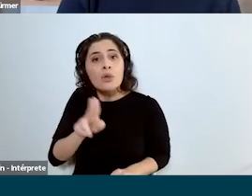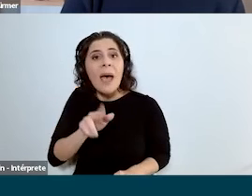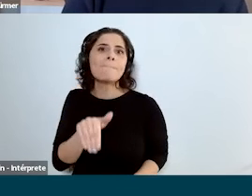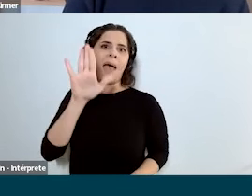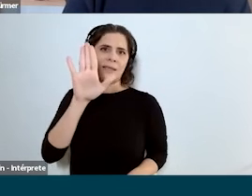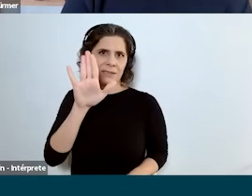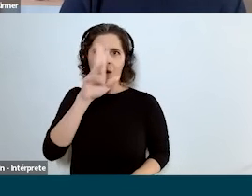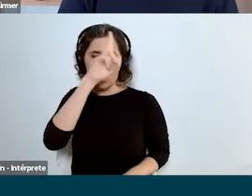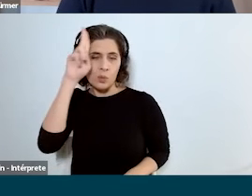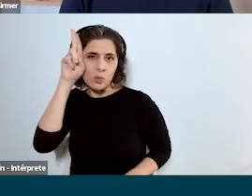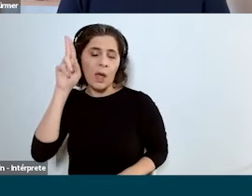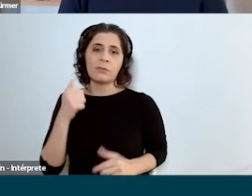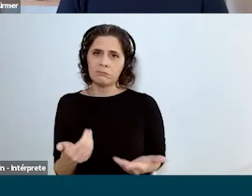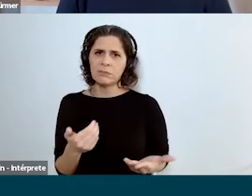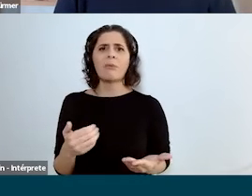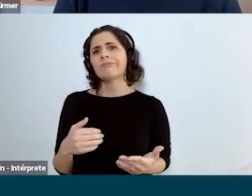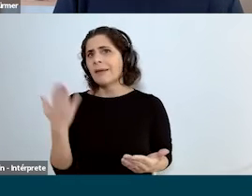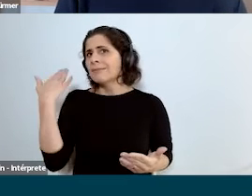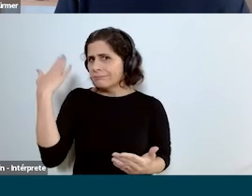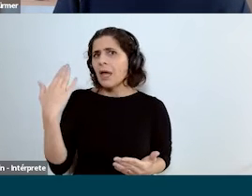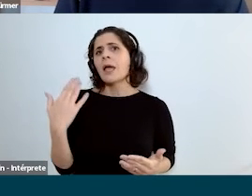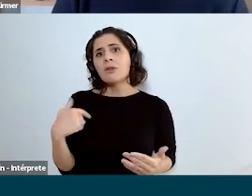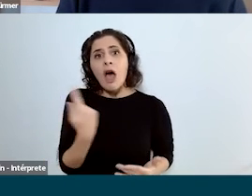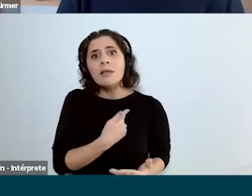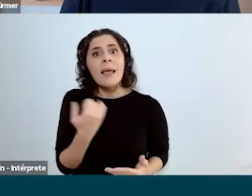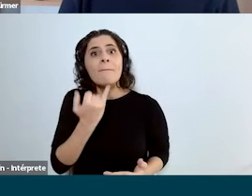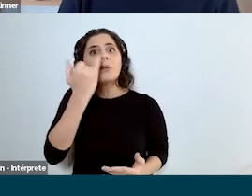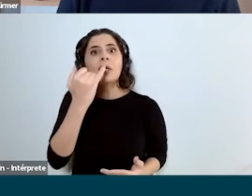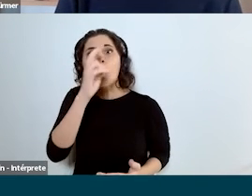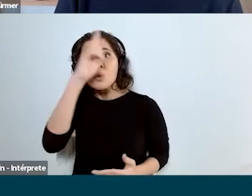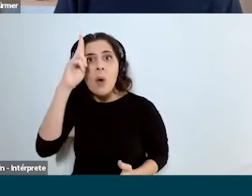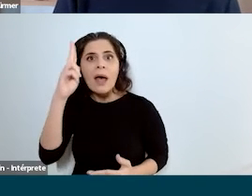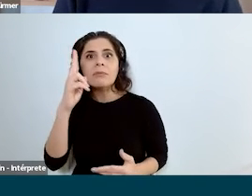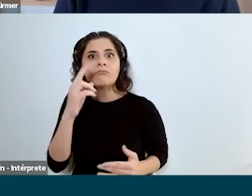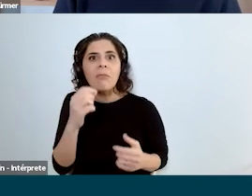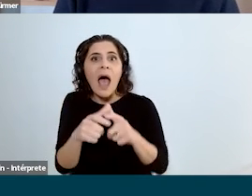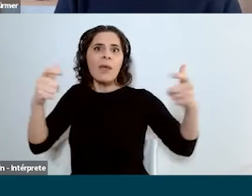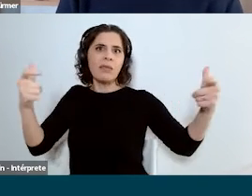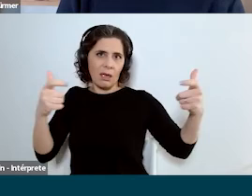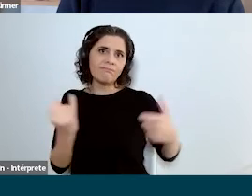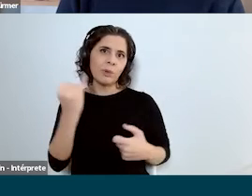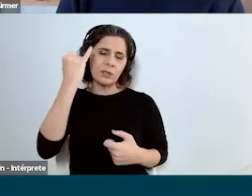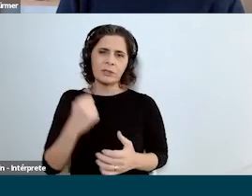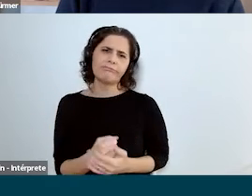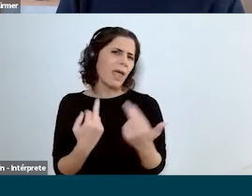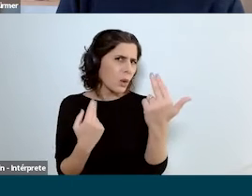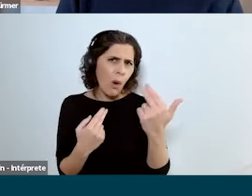usuários ativos no produto. Era uma scale-up, então, mais do que grana, naquele momento da empresa, era muito importante o volume de usuários